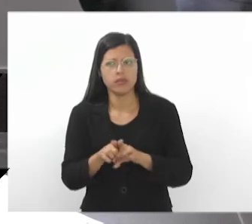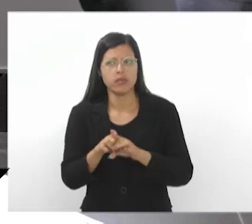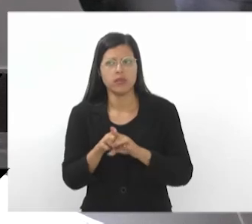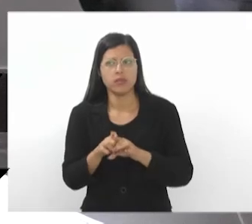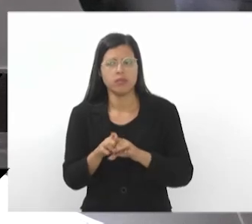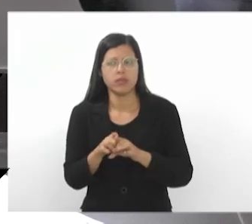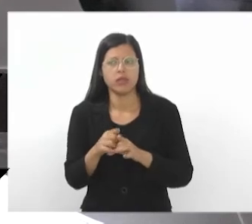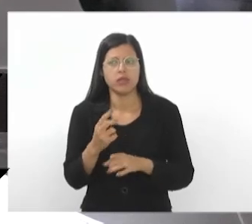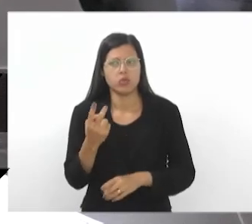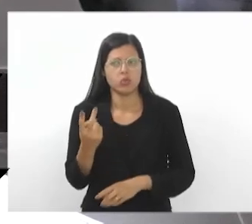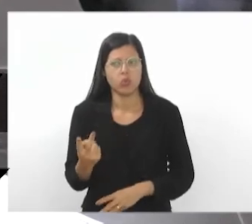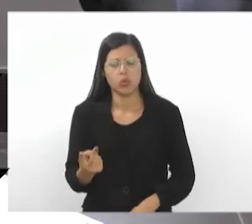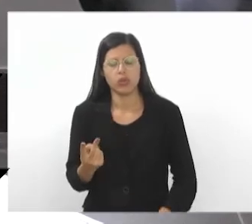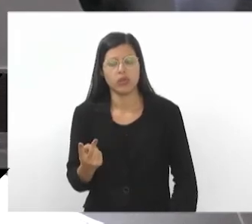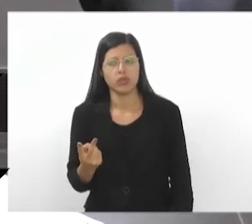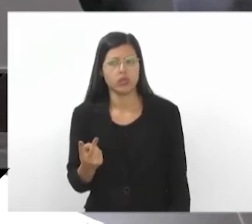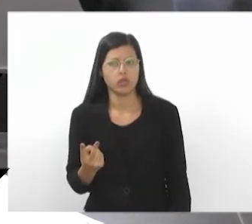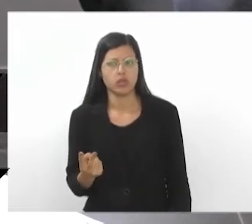de